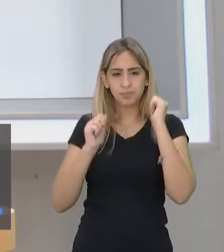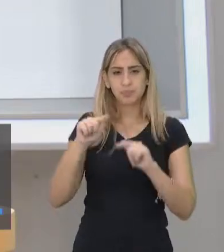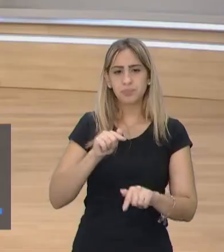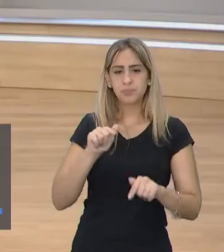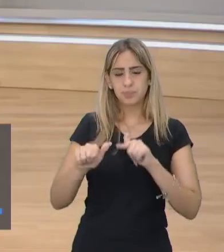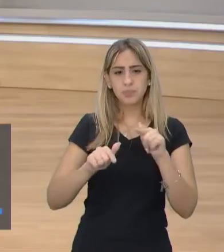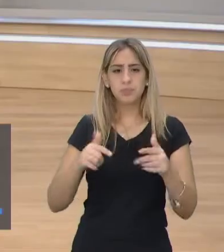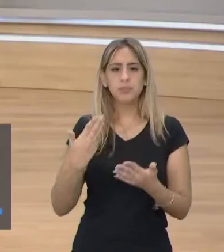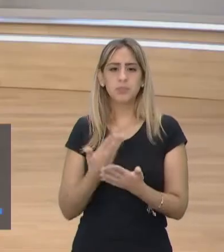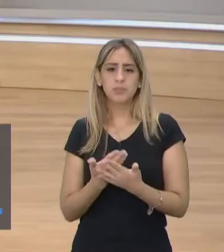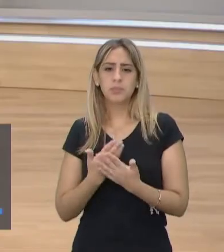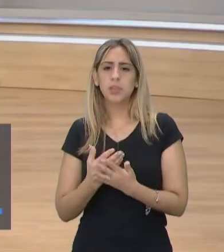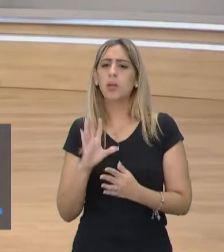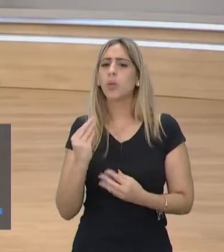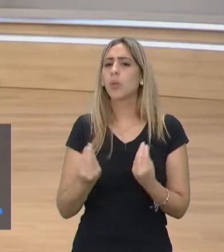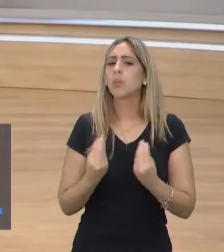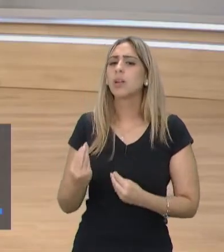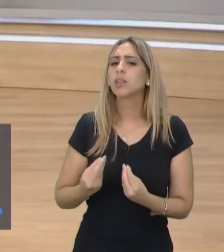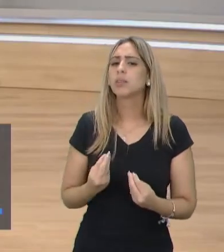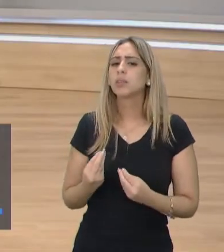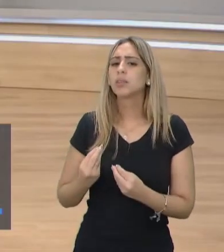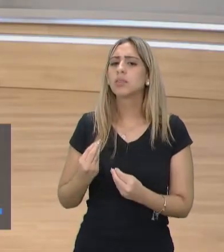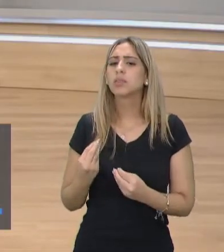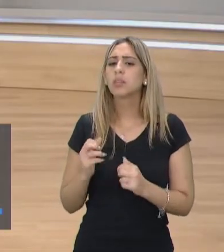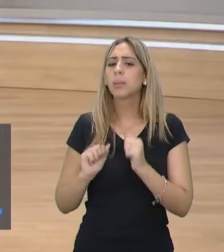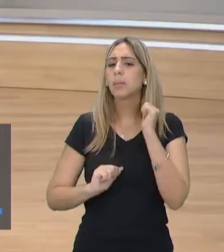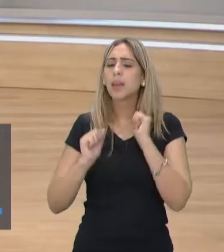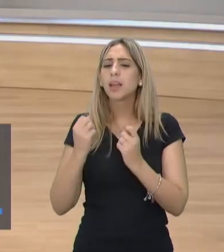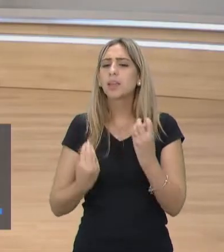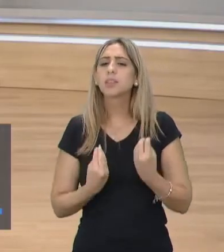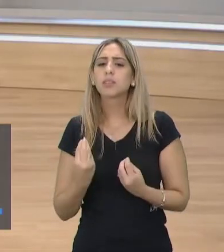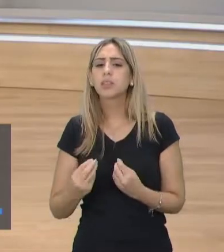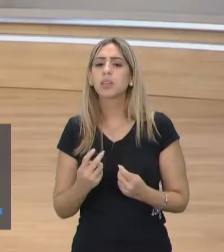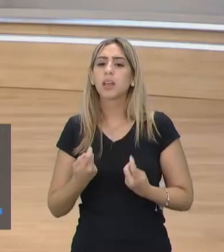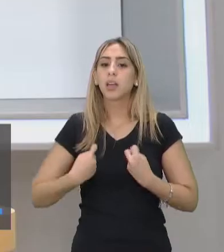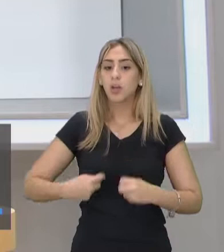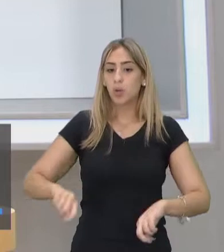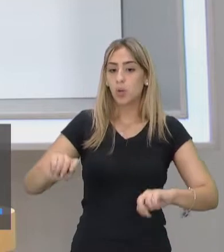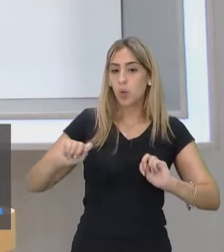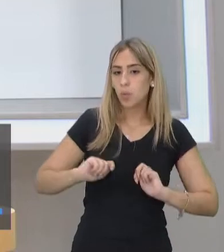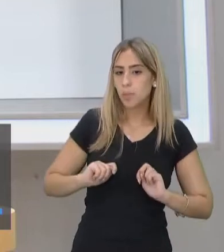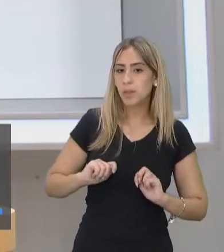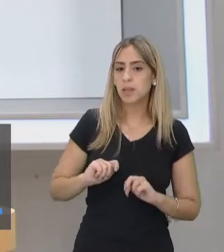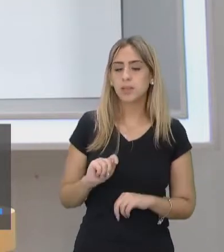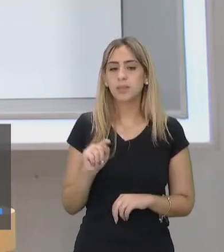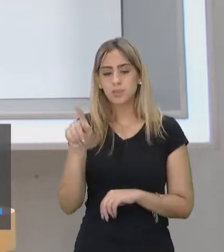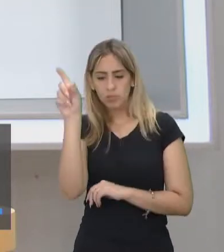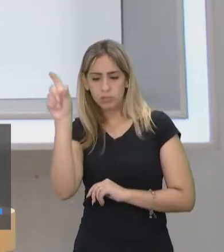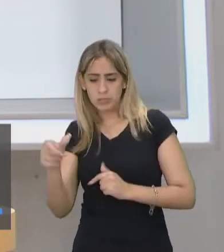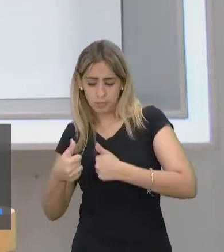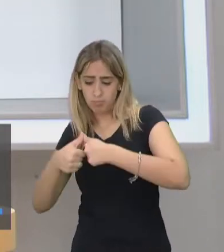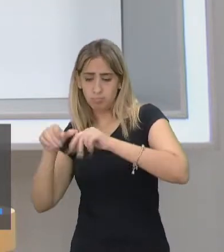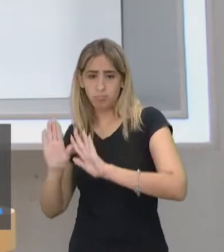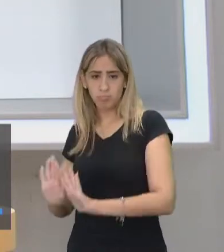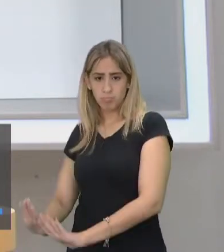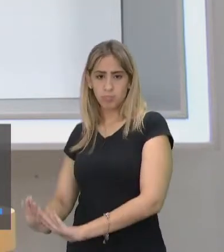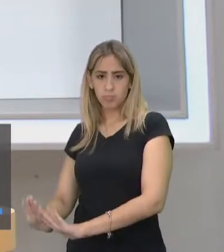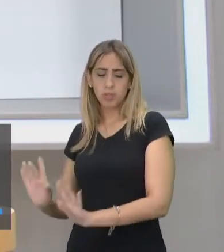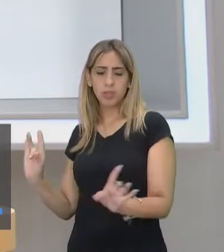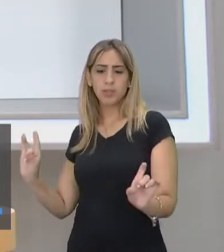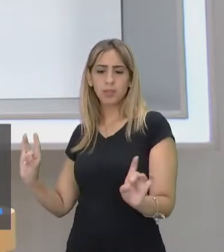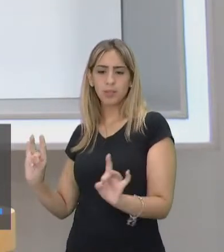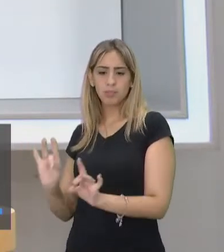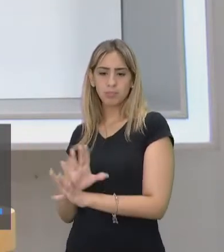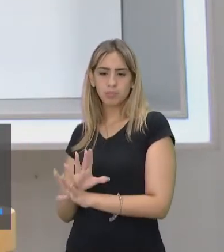trabalhei Como assim empresa? Me explica. Com ginástica laboral, com ergonomia. Então, assim, você está ali em